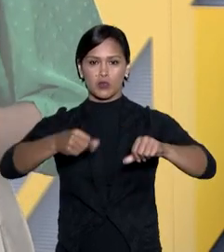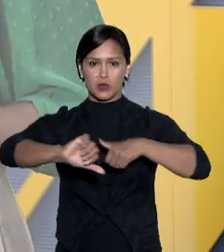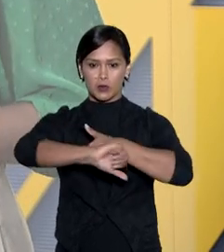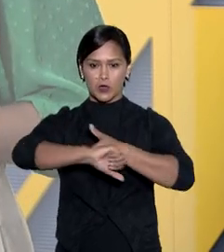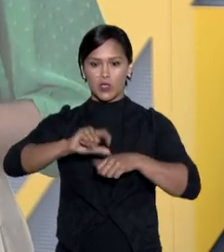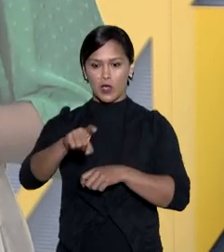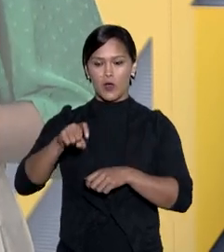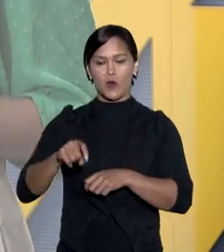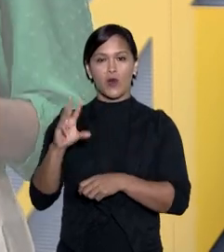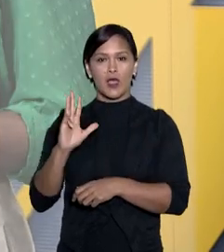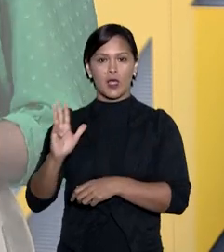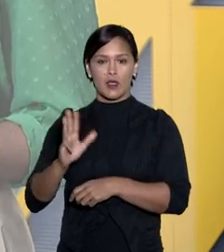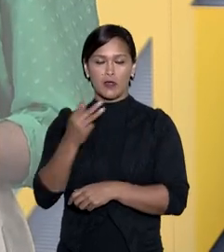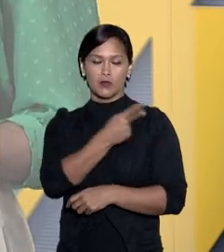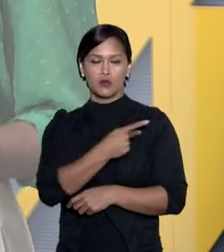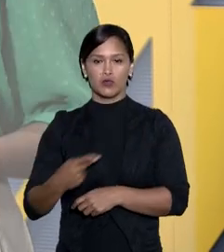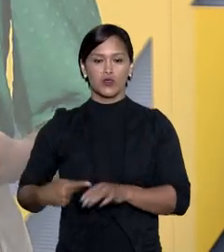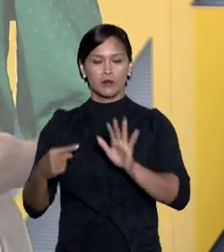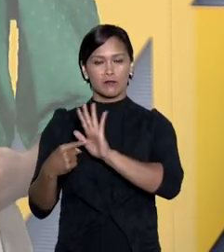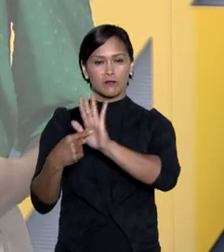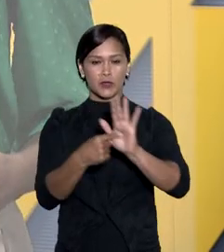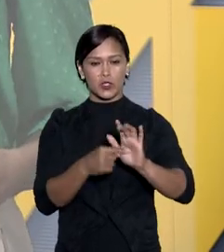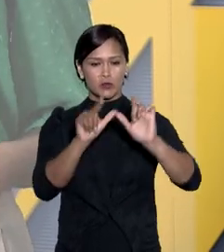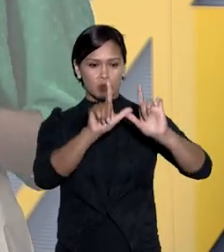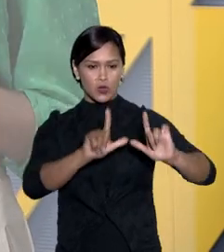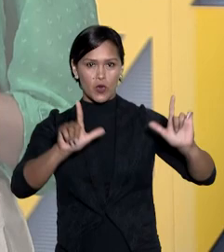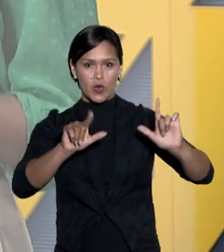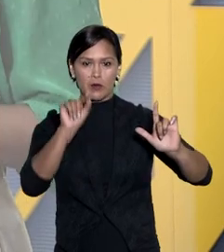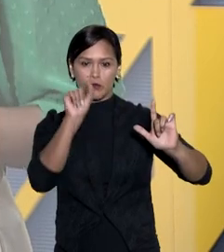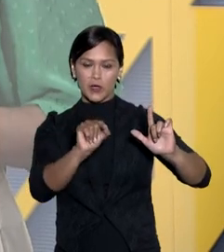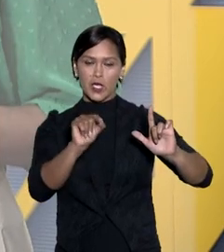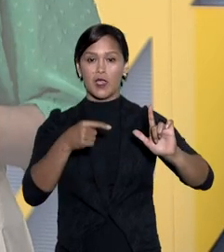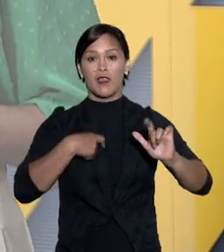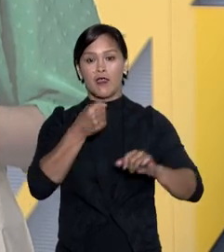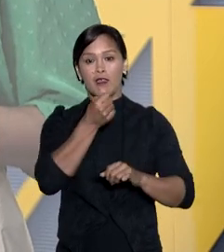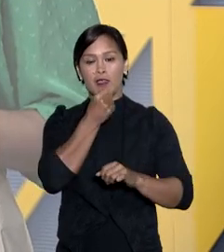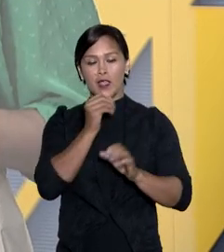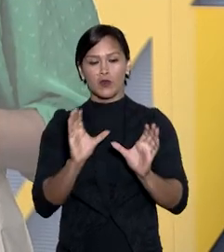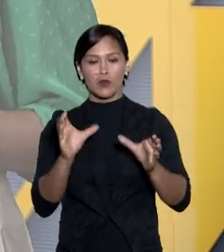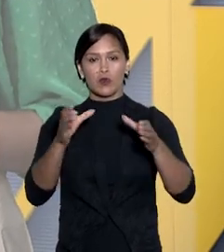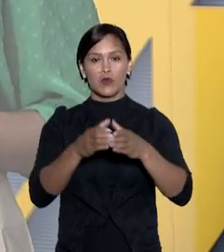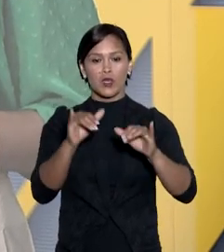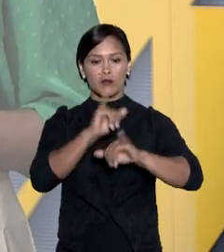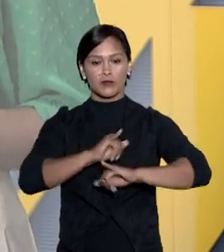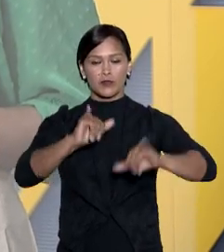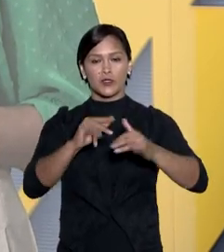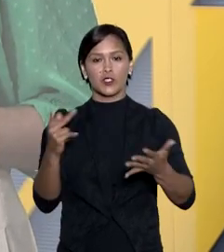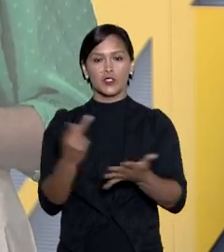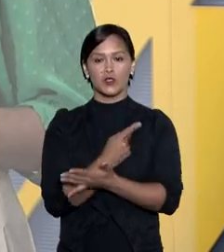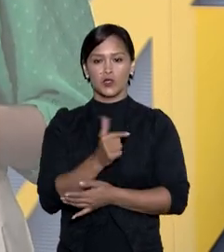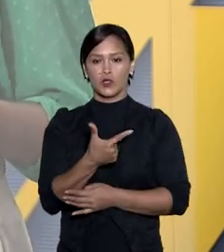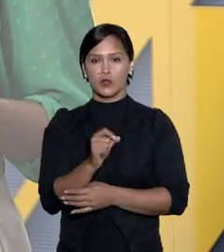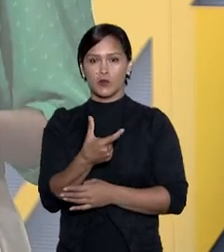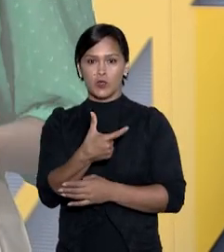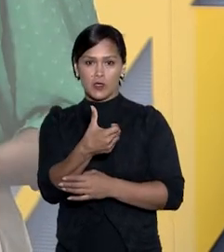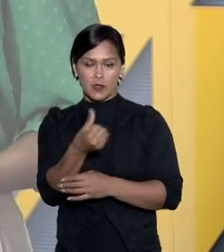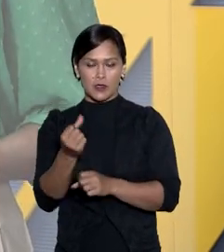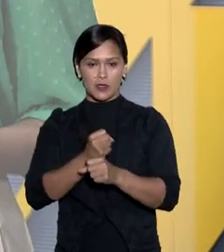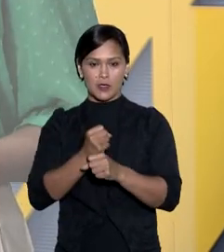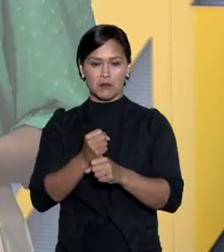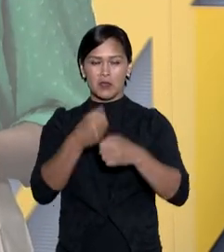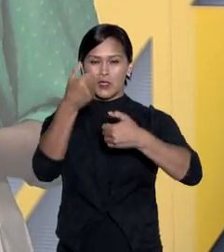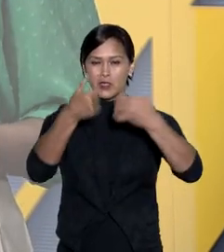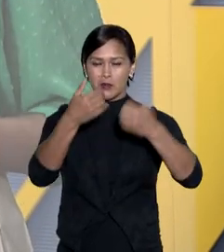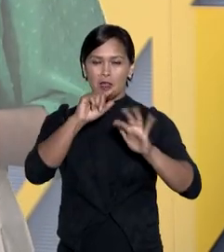o ex-presidente Lula por apresentação de PowerPoint em entrevista coletiva concedida em 2016, para